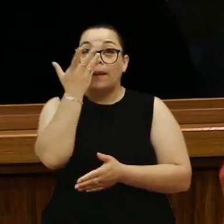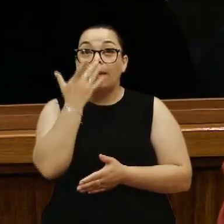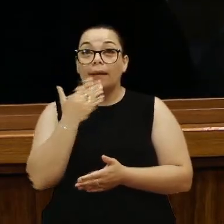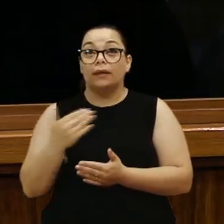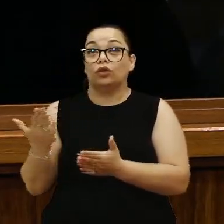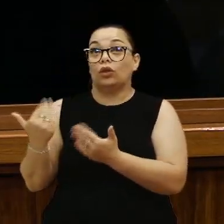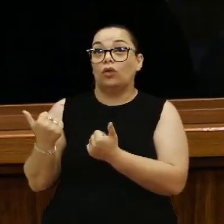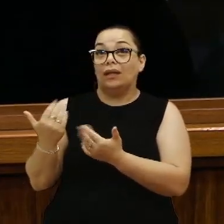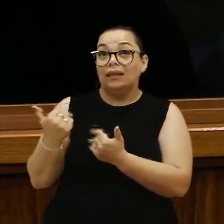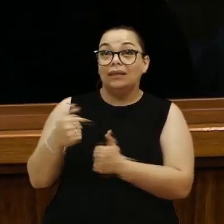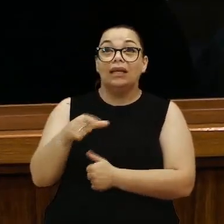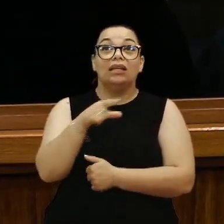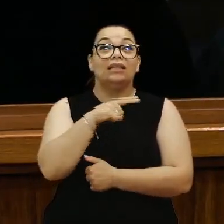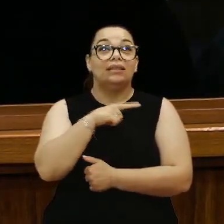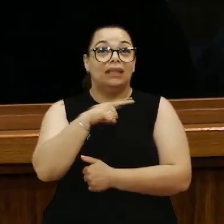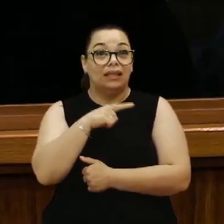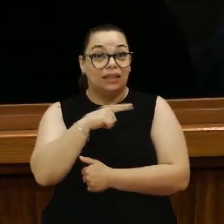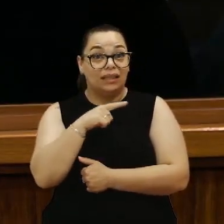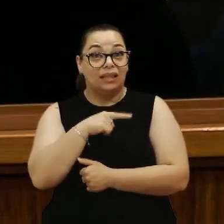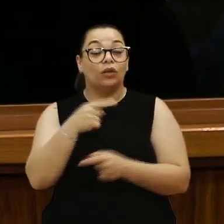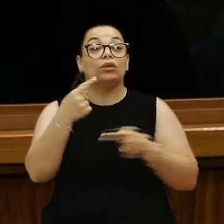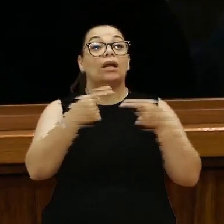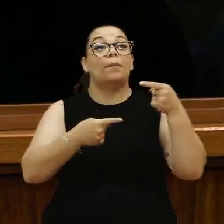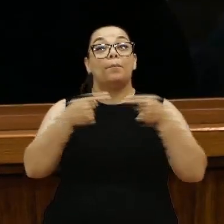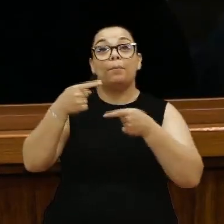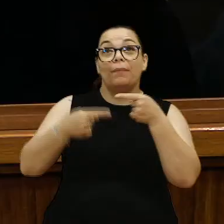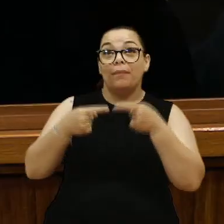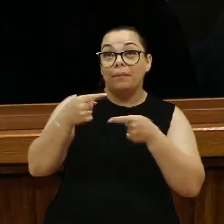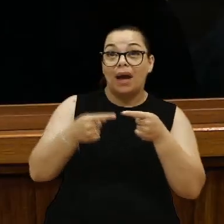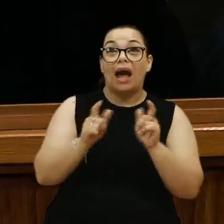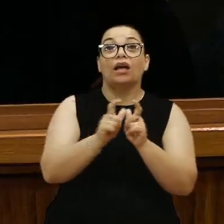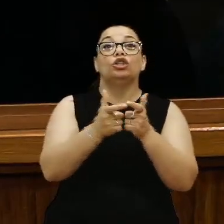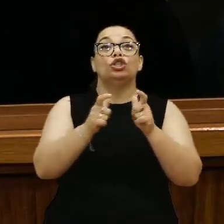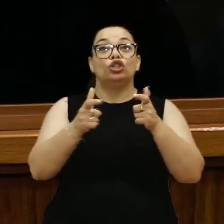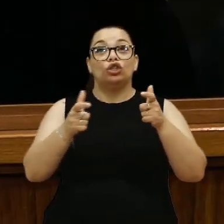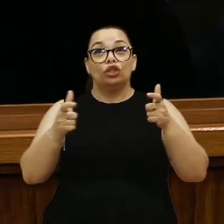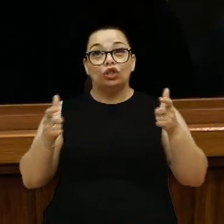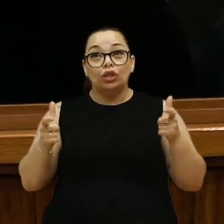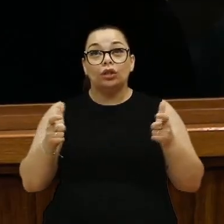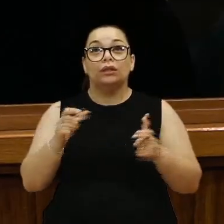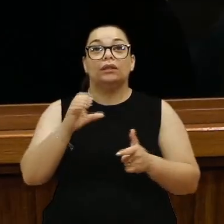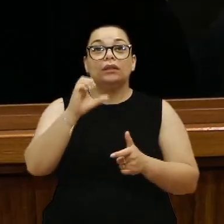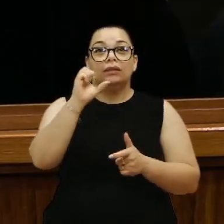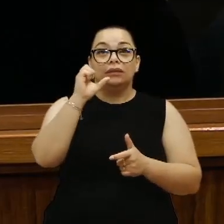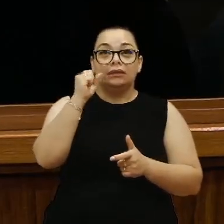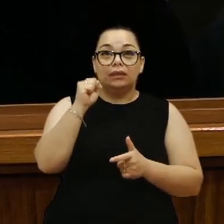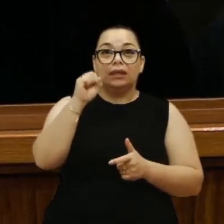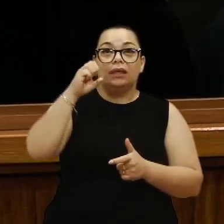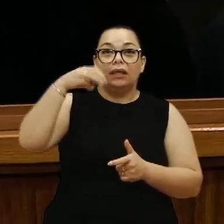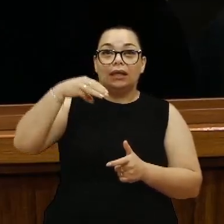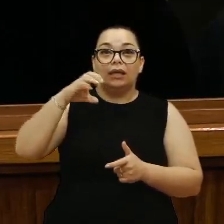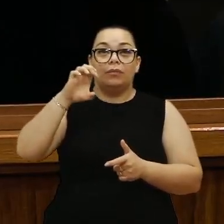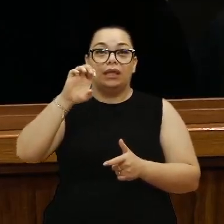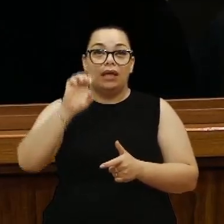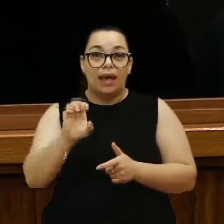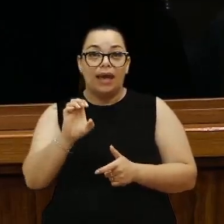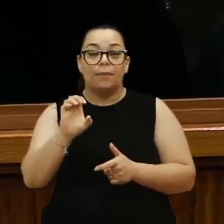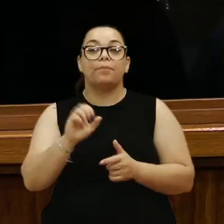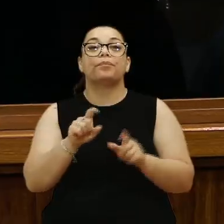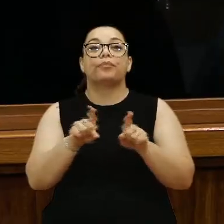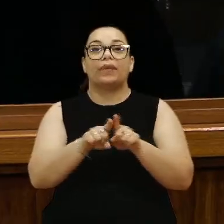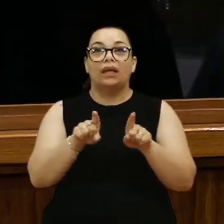Adolescente. Teria que ter tido esse debate de forma ampla no CME, que é o Conselho Municipal da